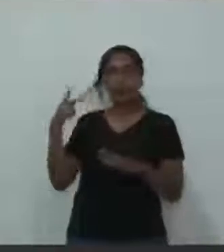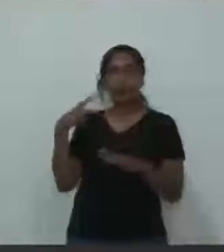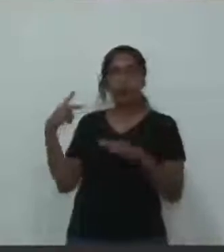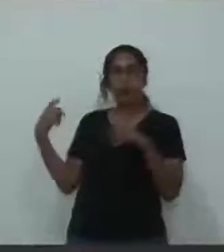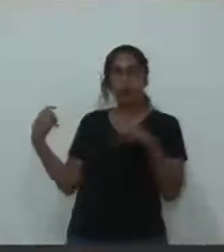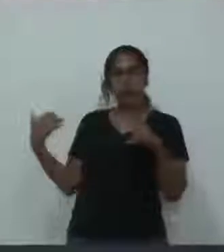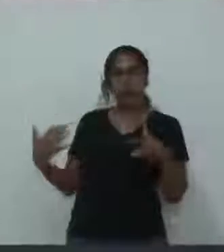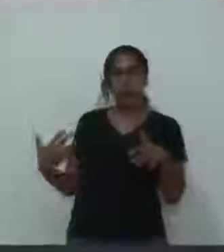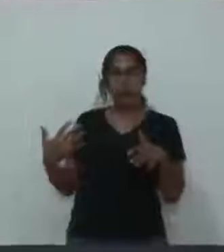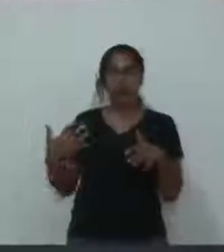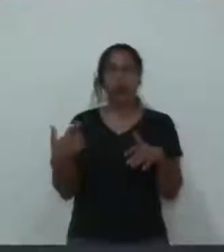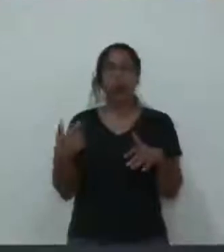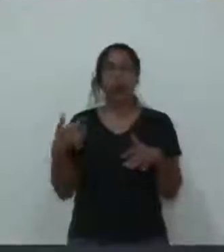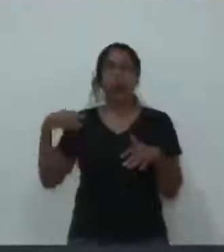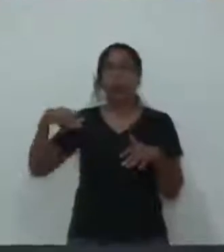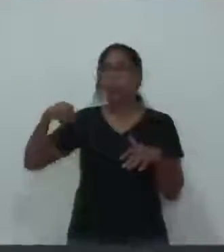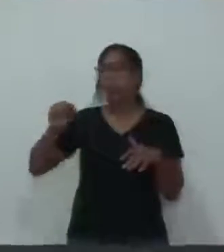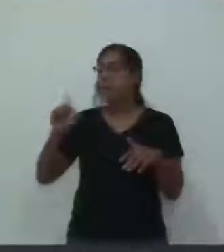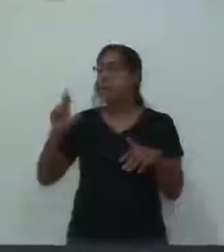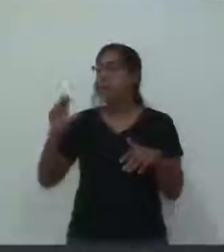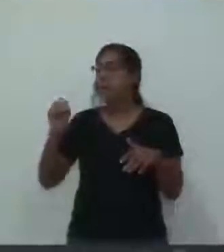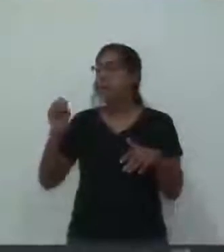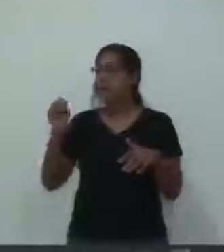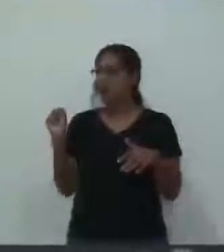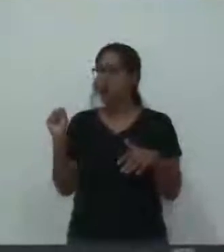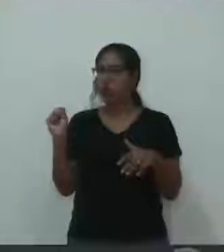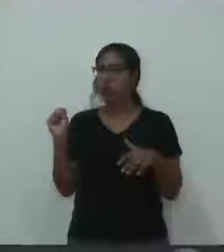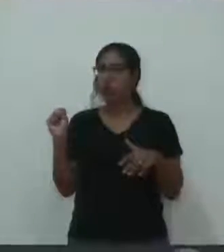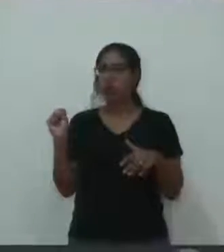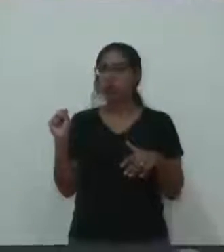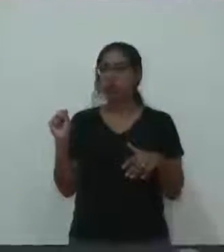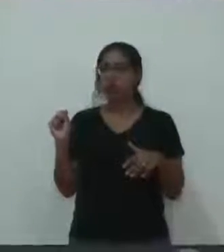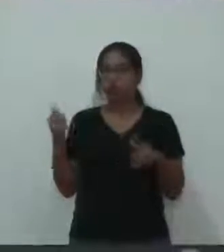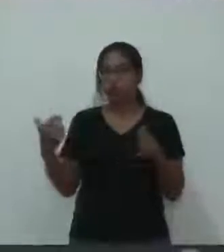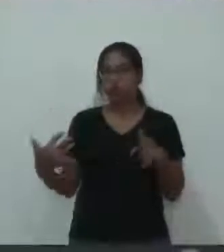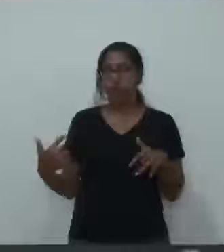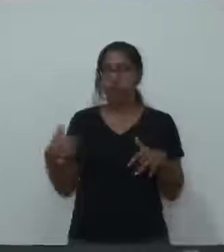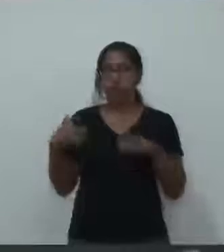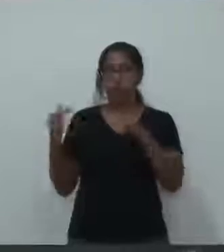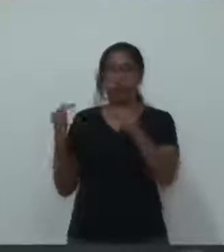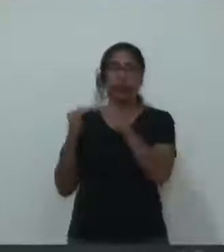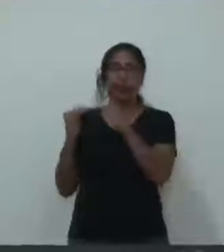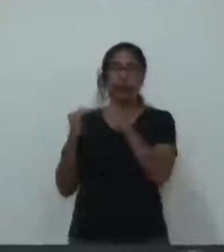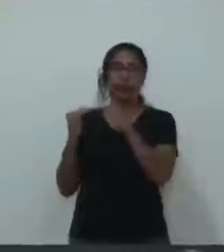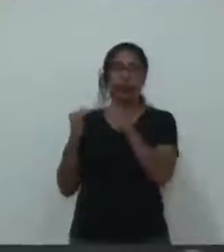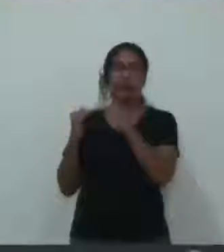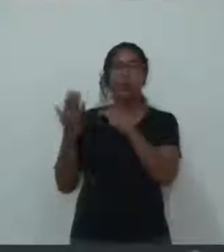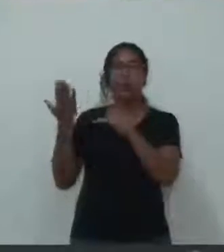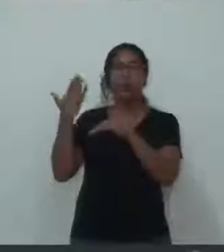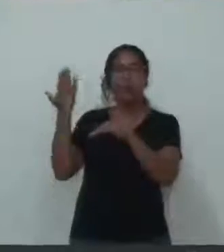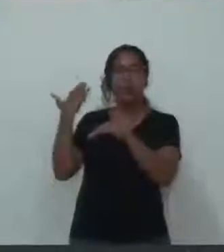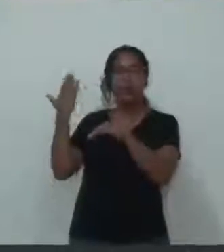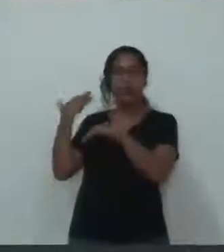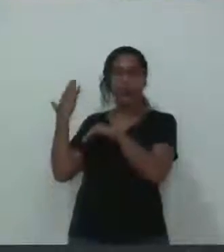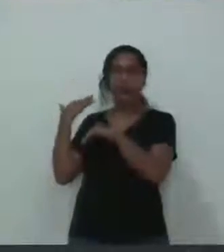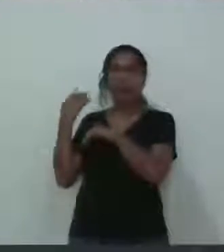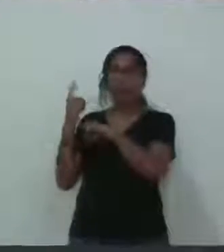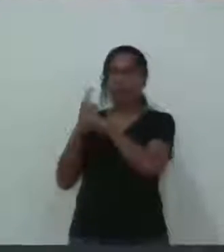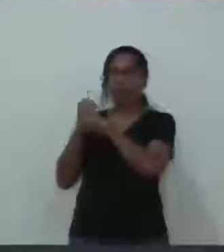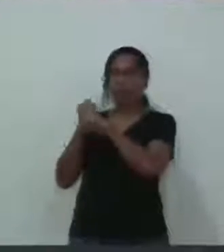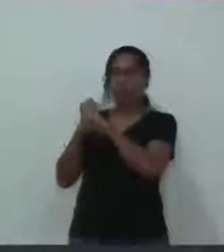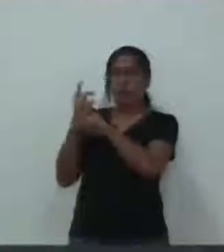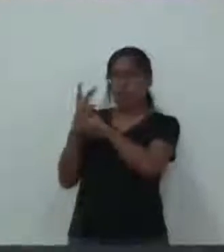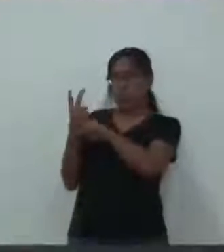Marcos Ferraz, eu, quando presidente dessa casa, os 2 biênios anteriores, eu